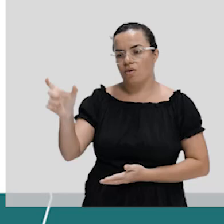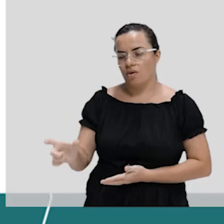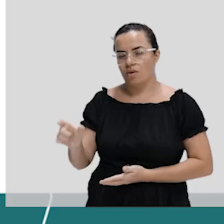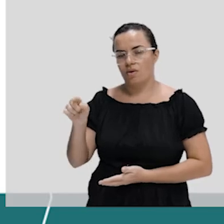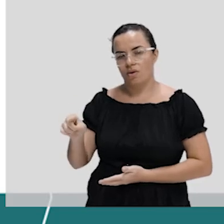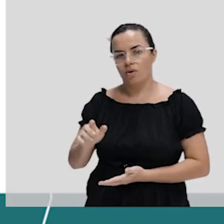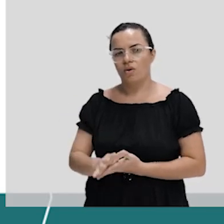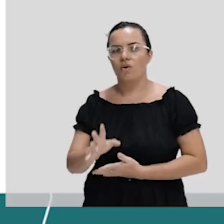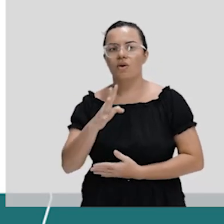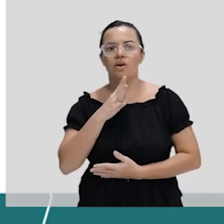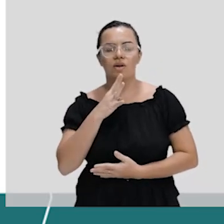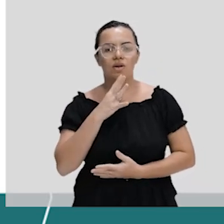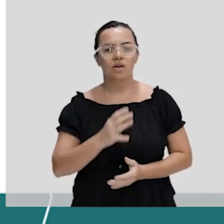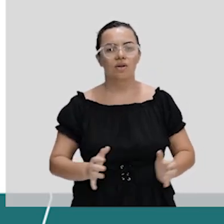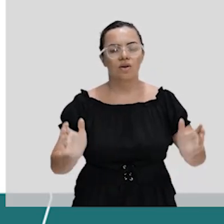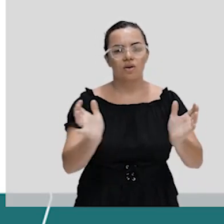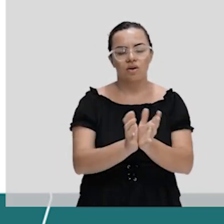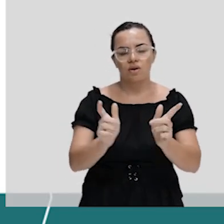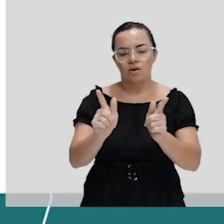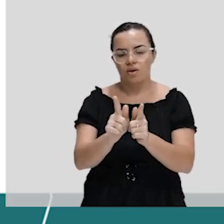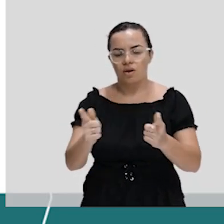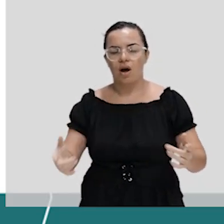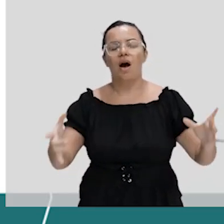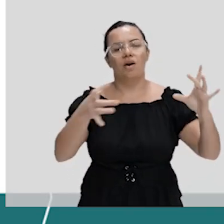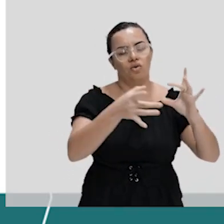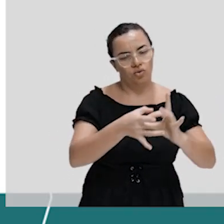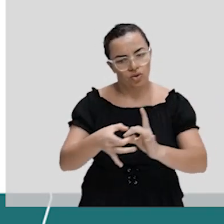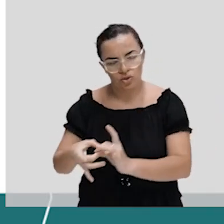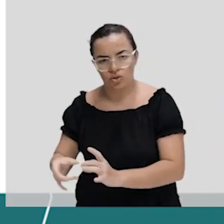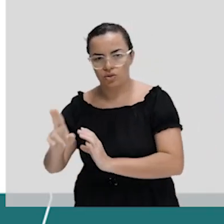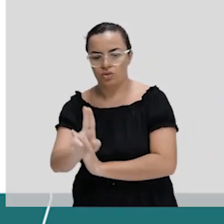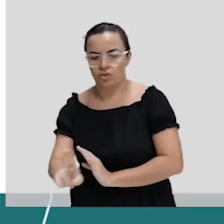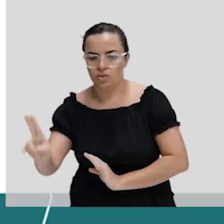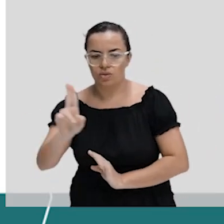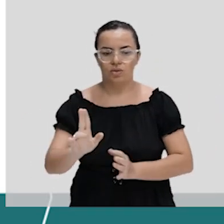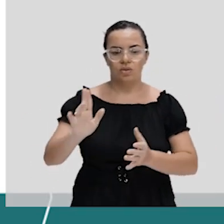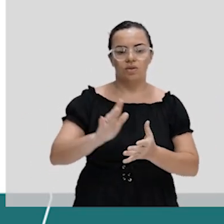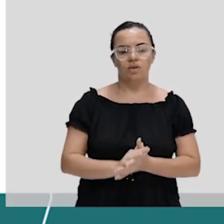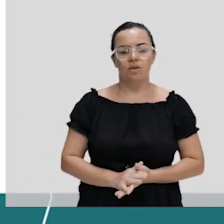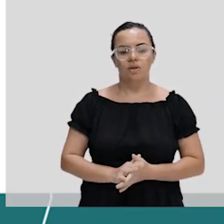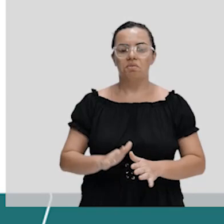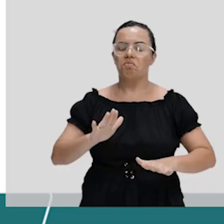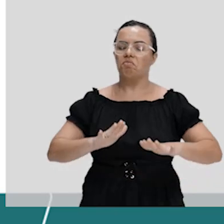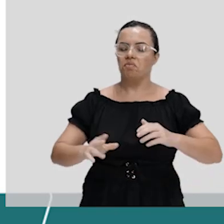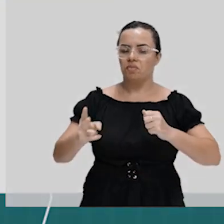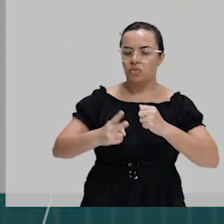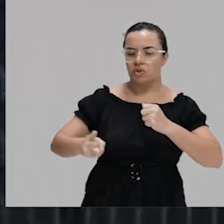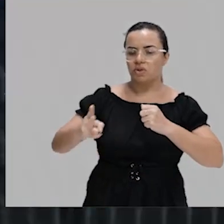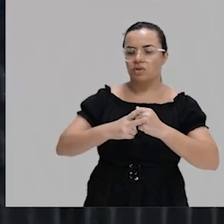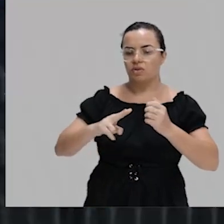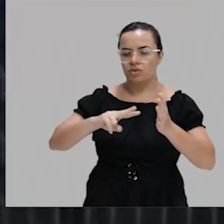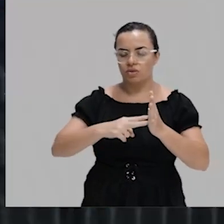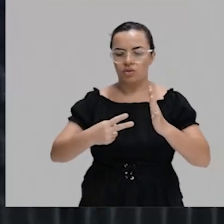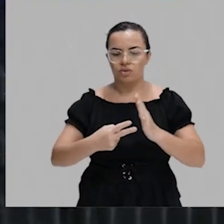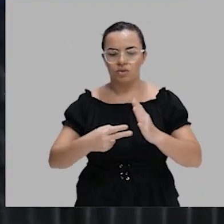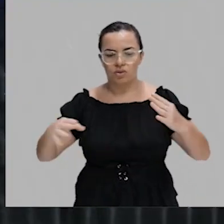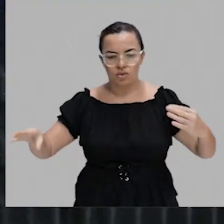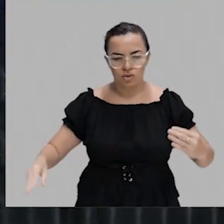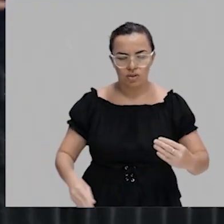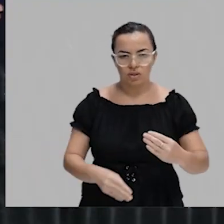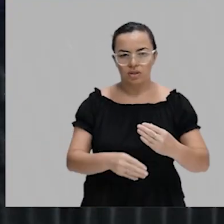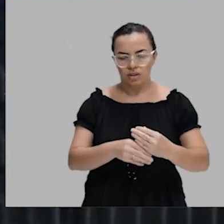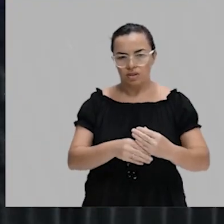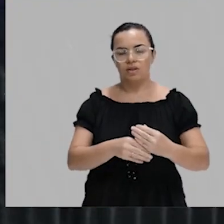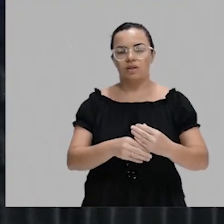gente contextualiza logo. Aí, dependendo do verbo e do tipo de complemento que ele pede, você poderá ter diferentes